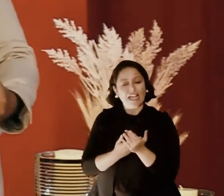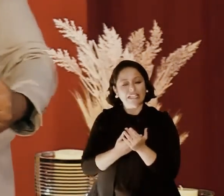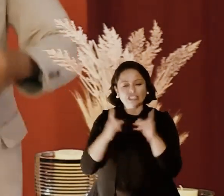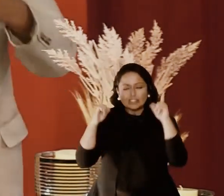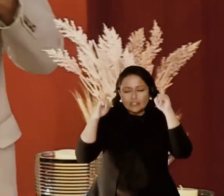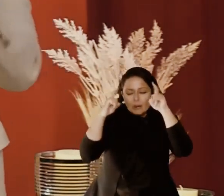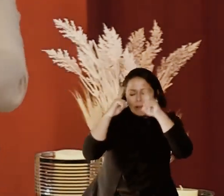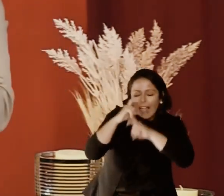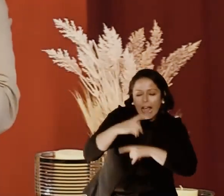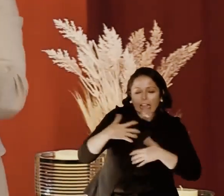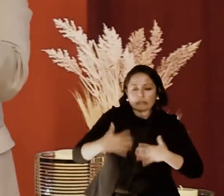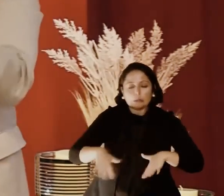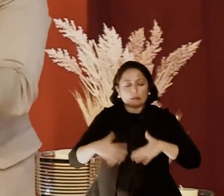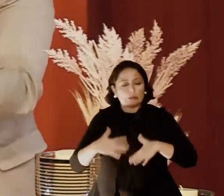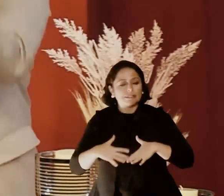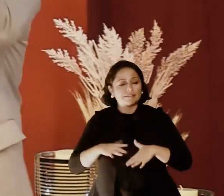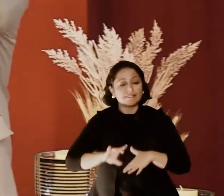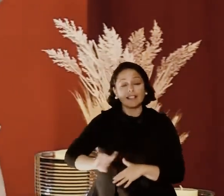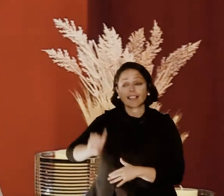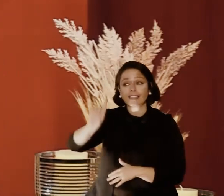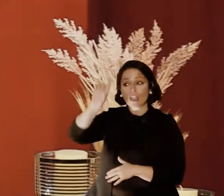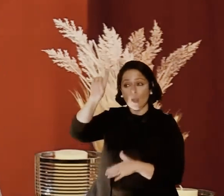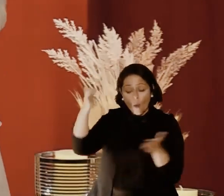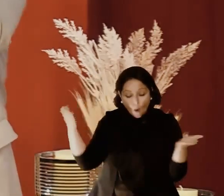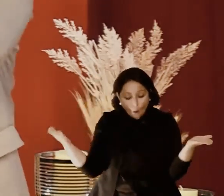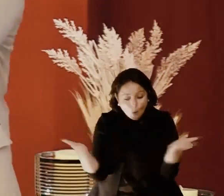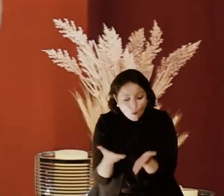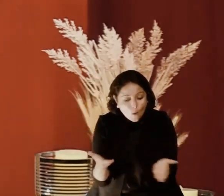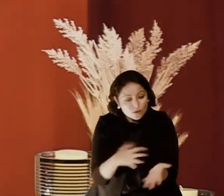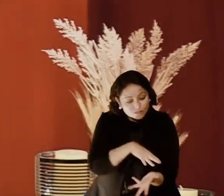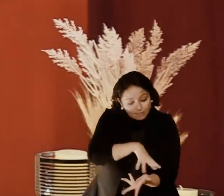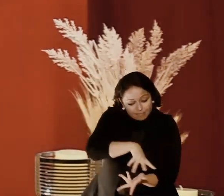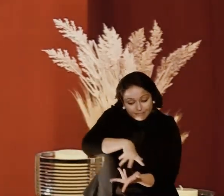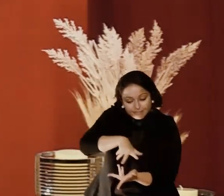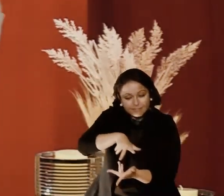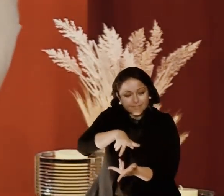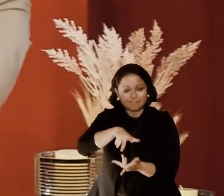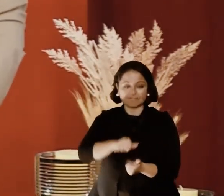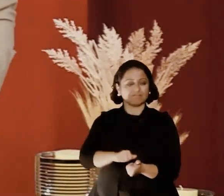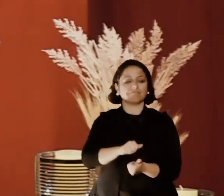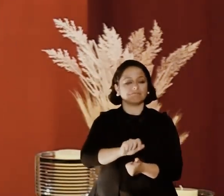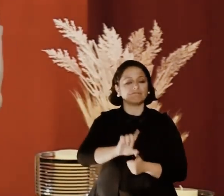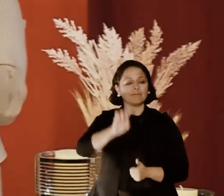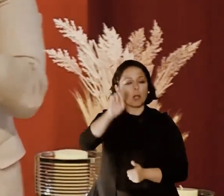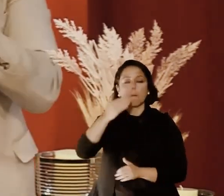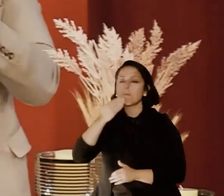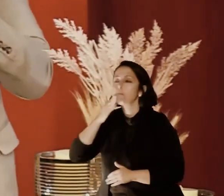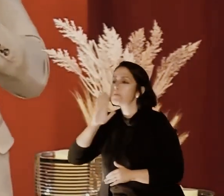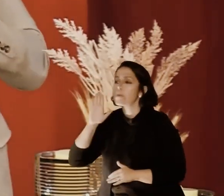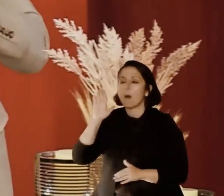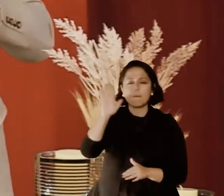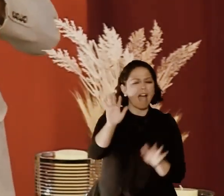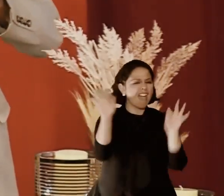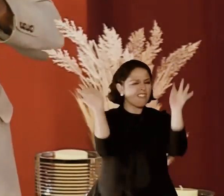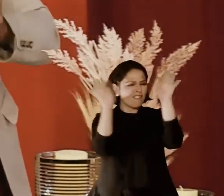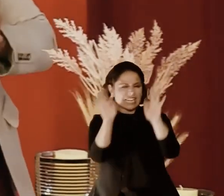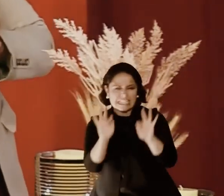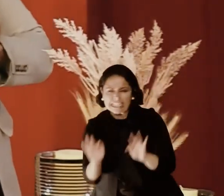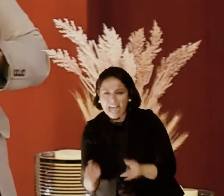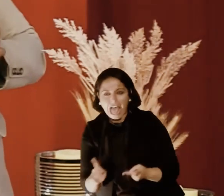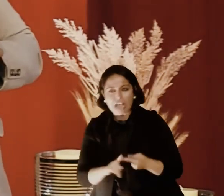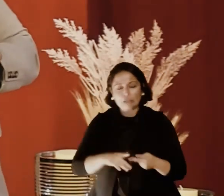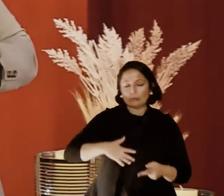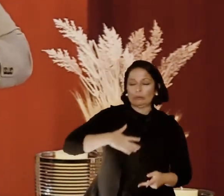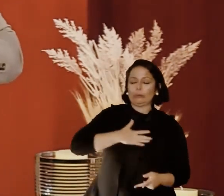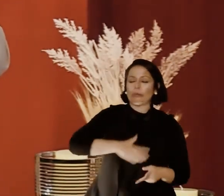desafios. Queridos, o Senhor, hoje, aqui na terra, na nossa vida terrena, ele não nos promete felicidade